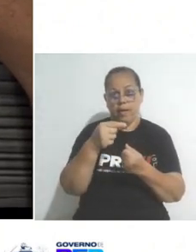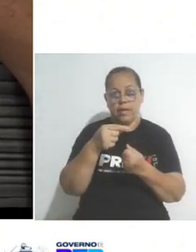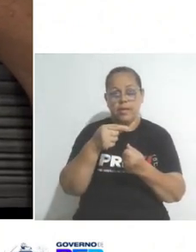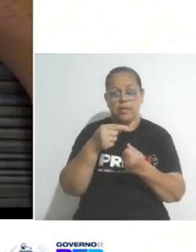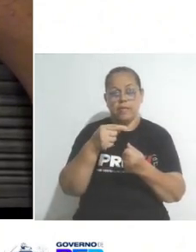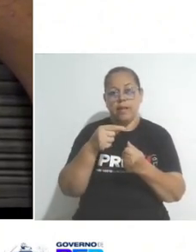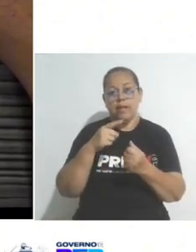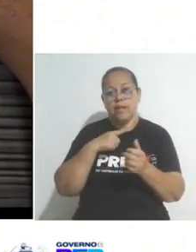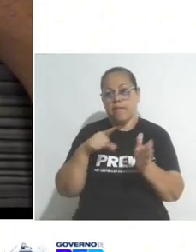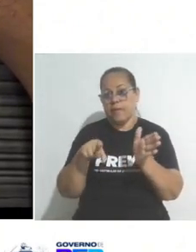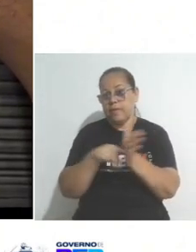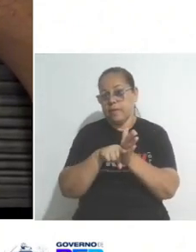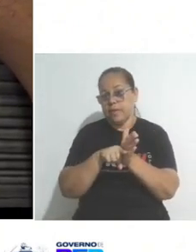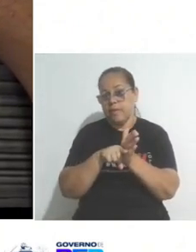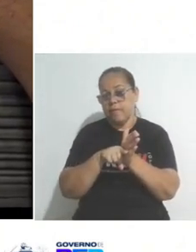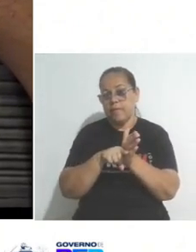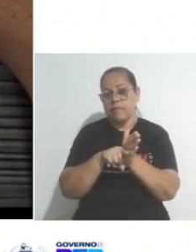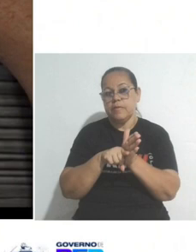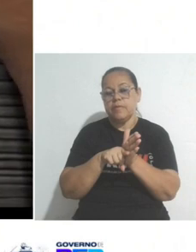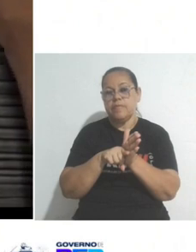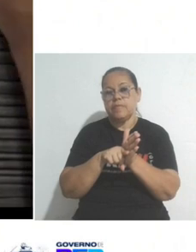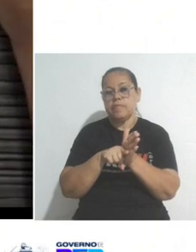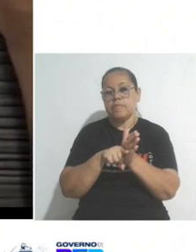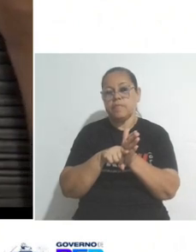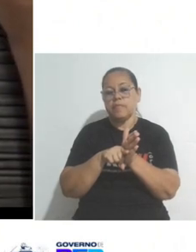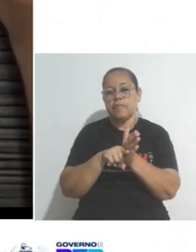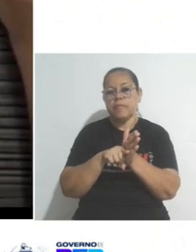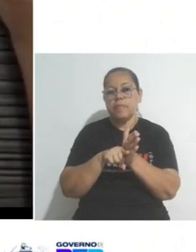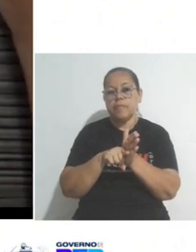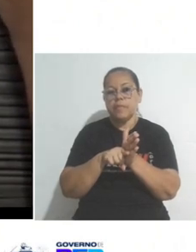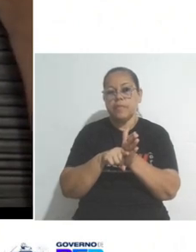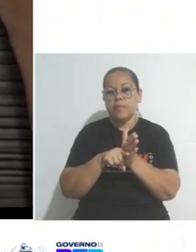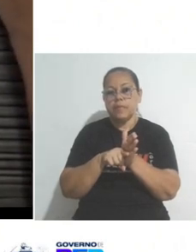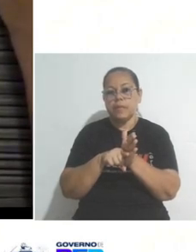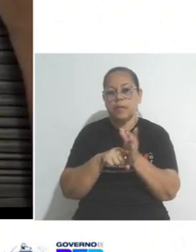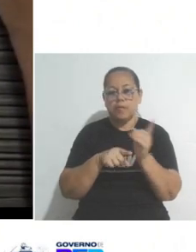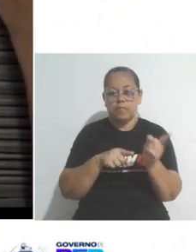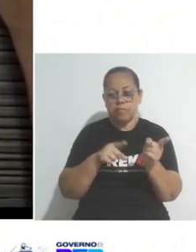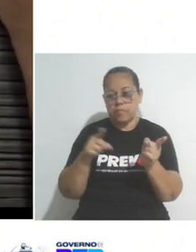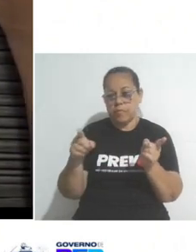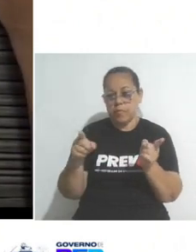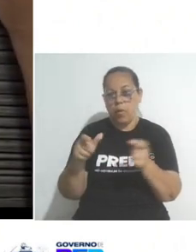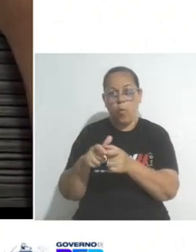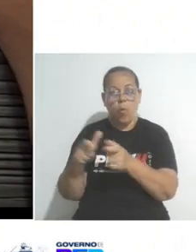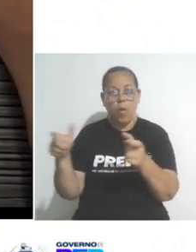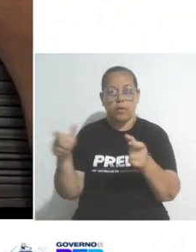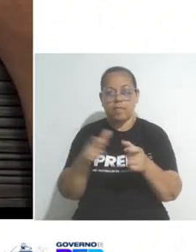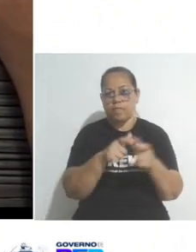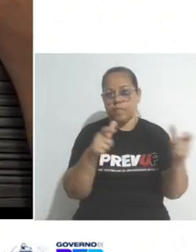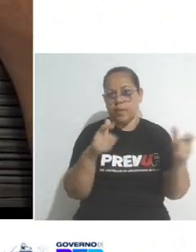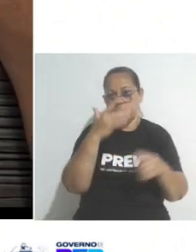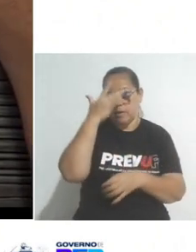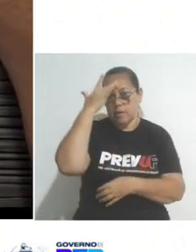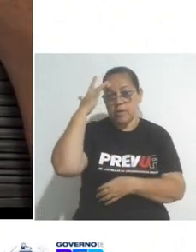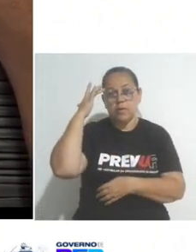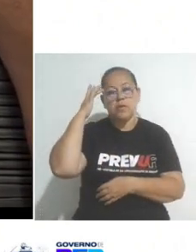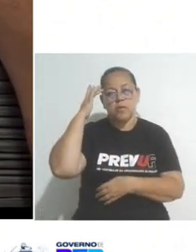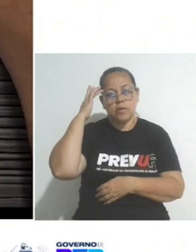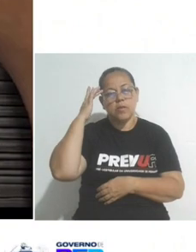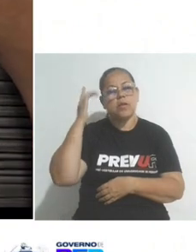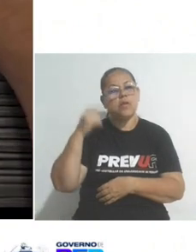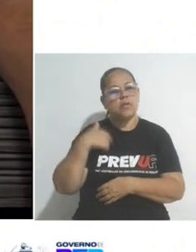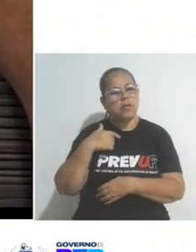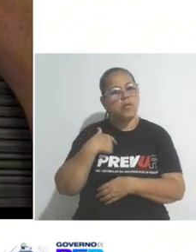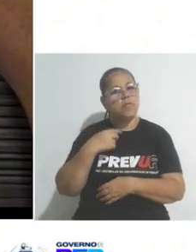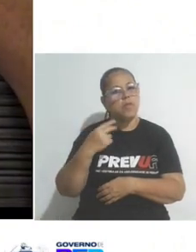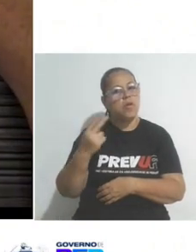uma diferença entre esses dois volumes eu vou então usar o meu